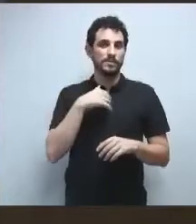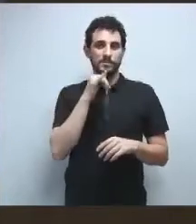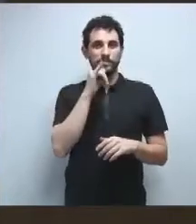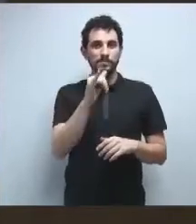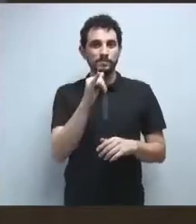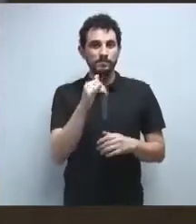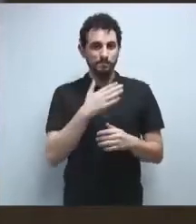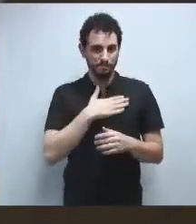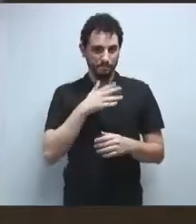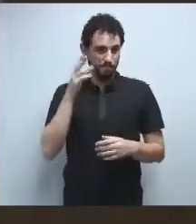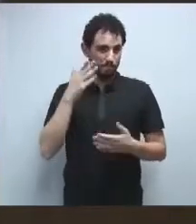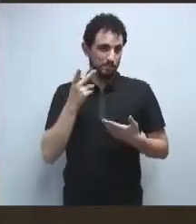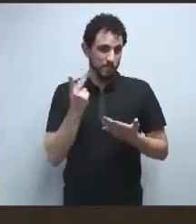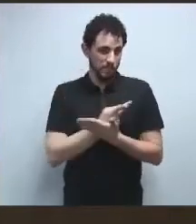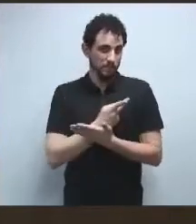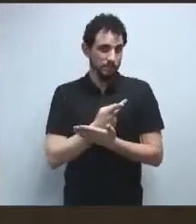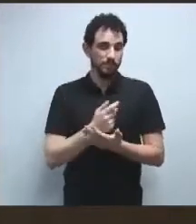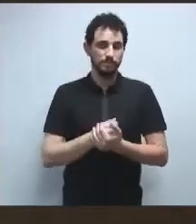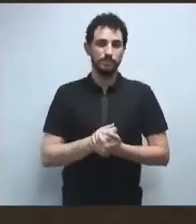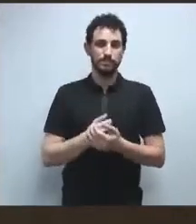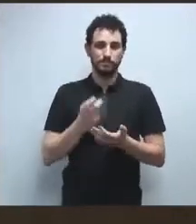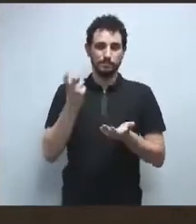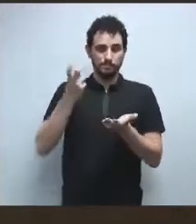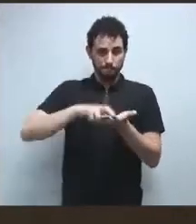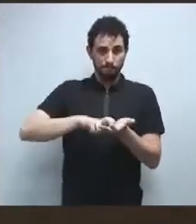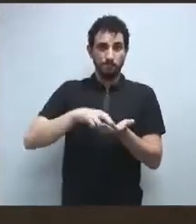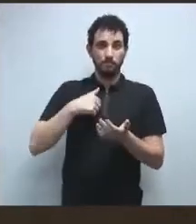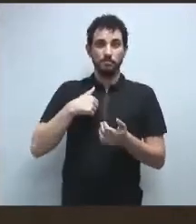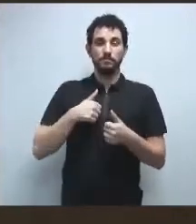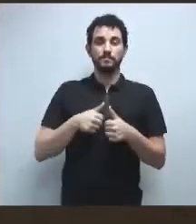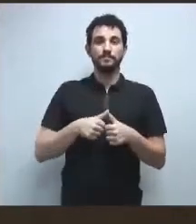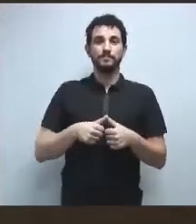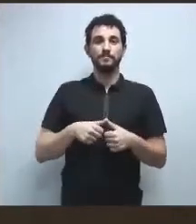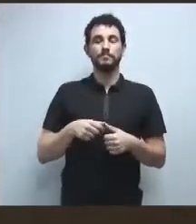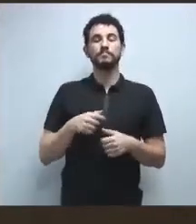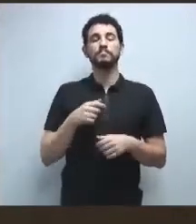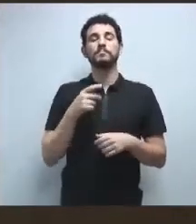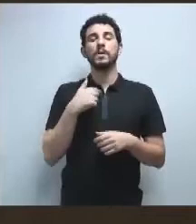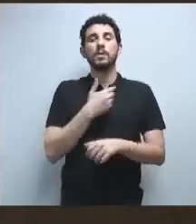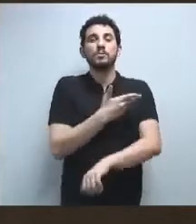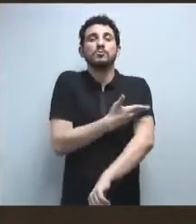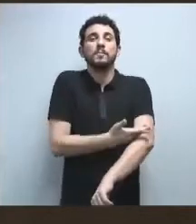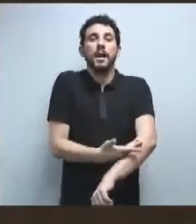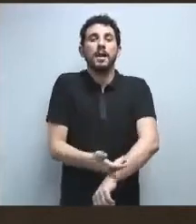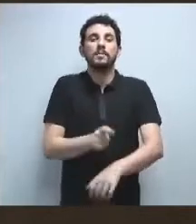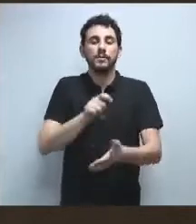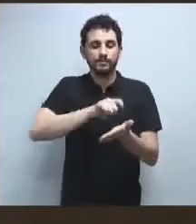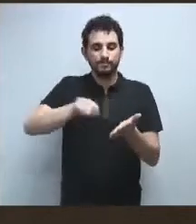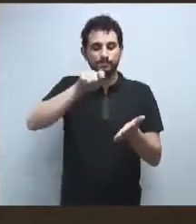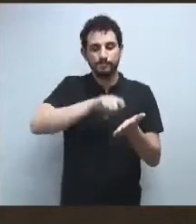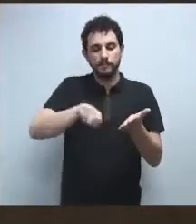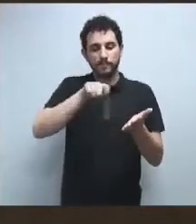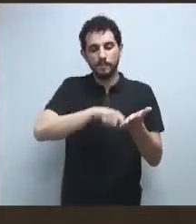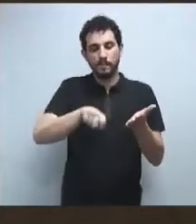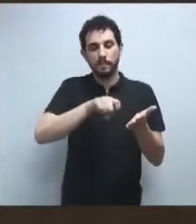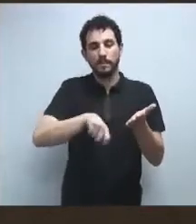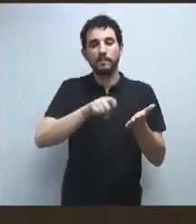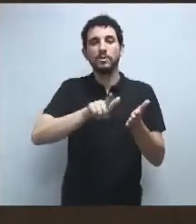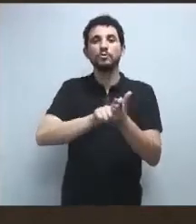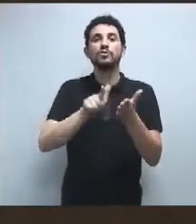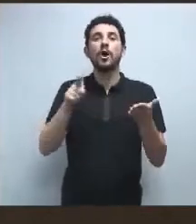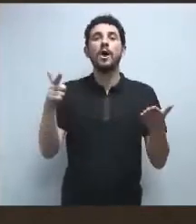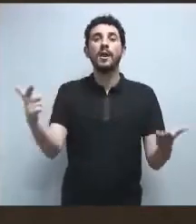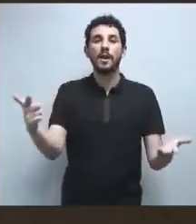uma manhã eu tinha a mania uma mania não eu escrevia artigos de jornal para